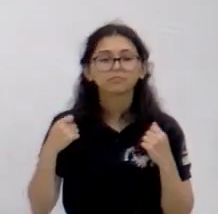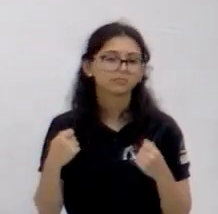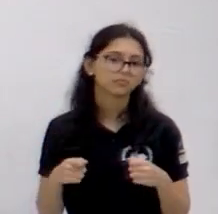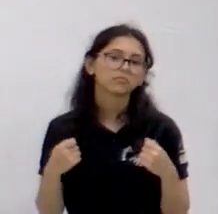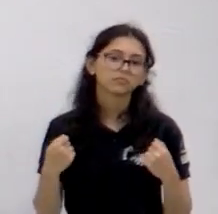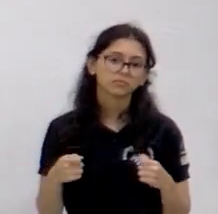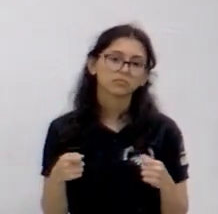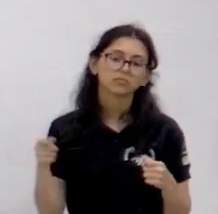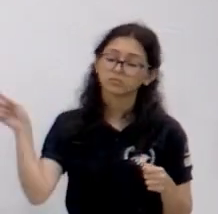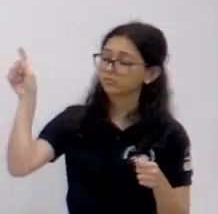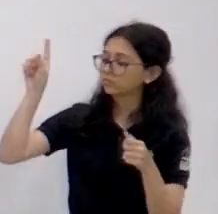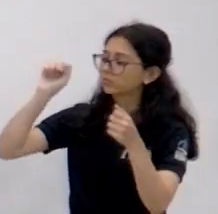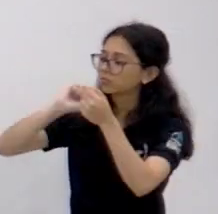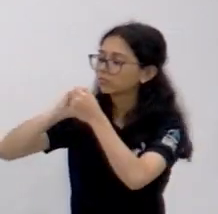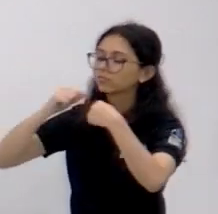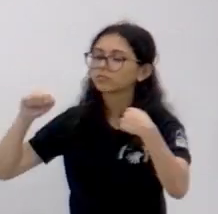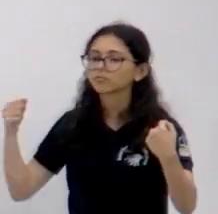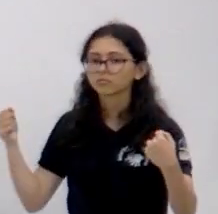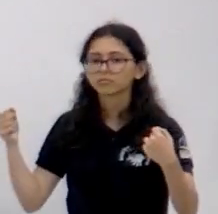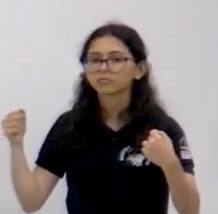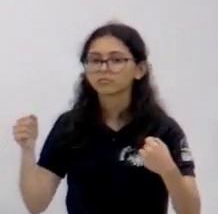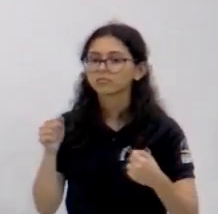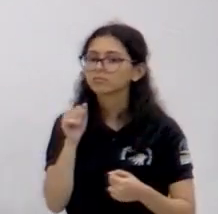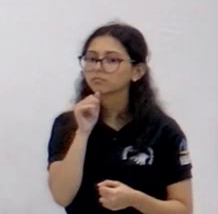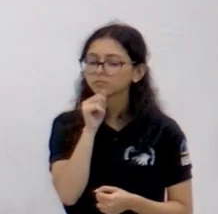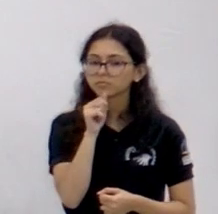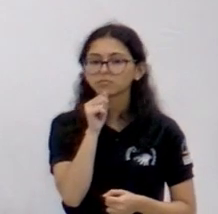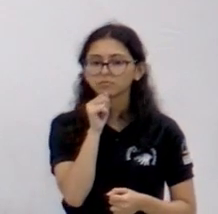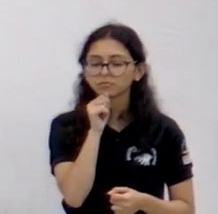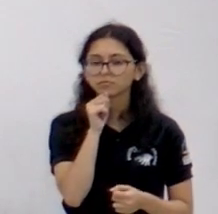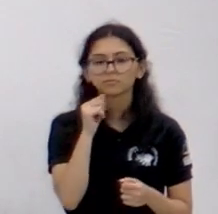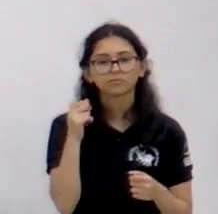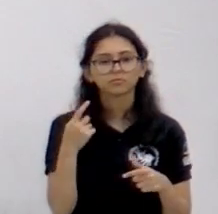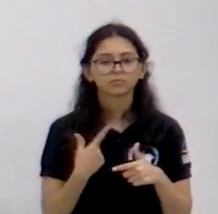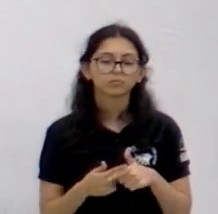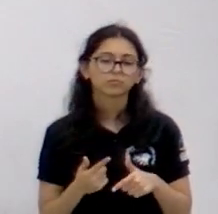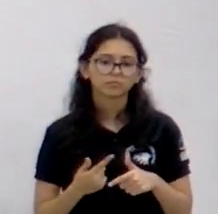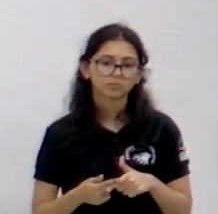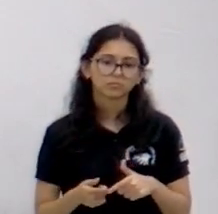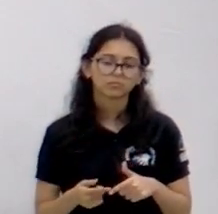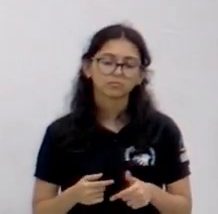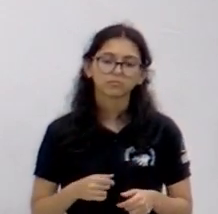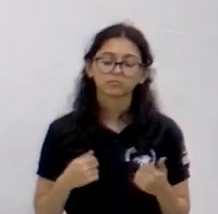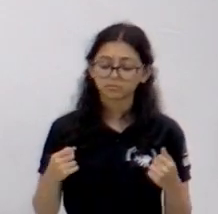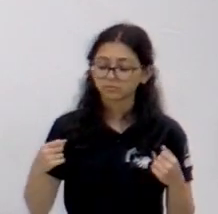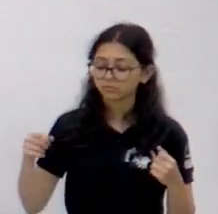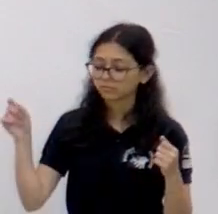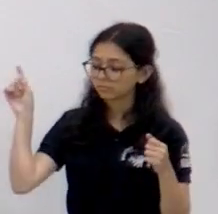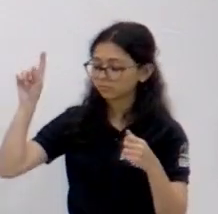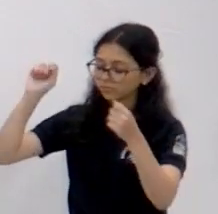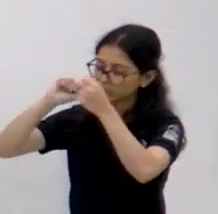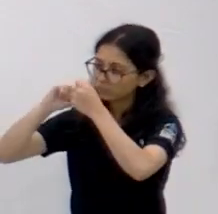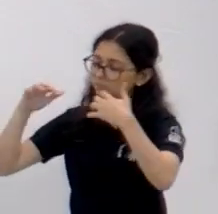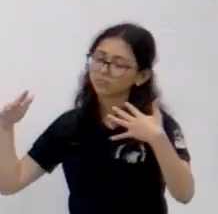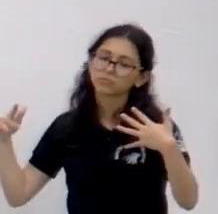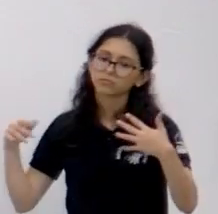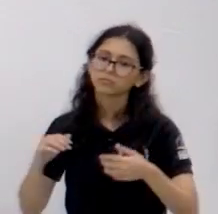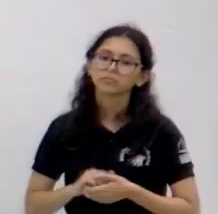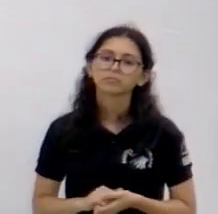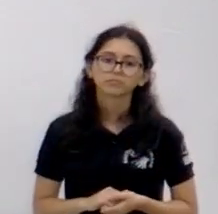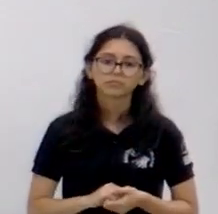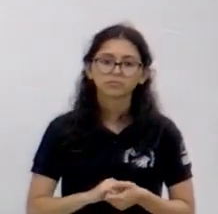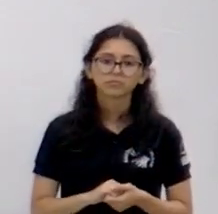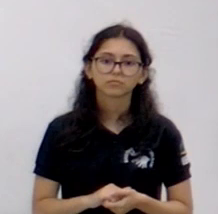apesar de, ainda que, cuidado, para que o seu questionamento